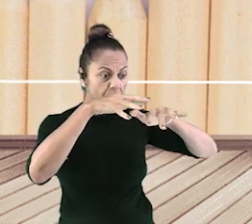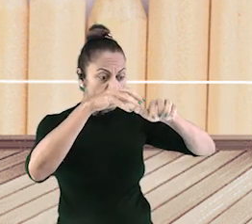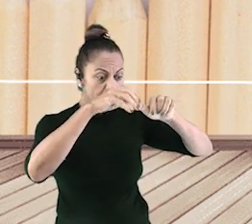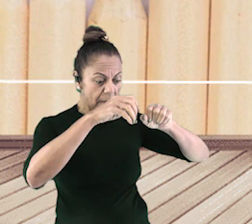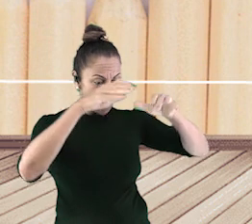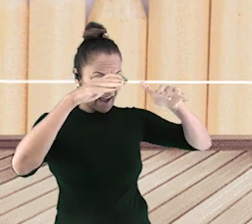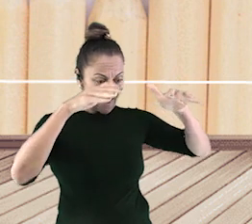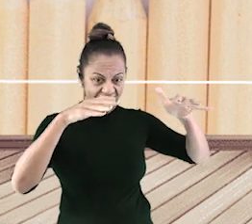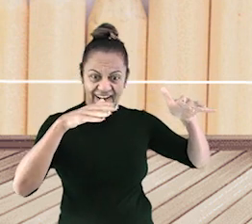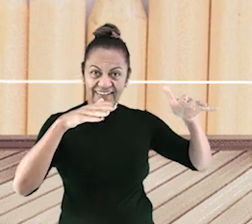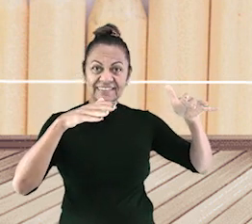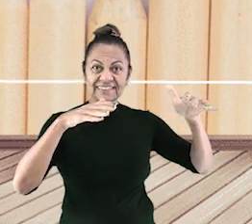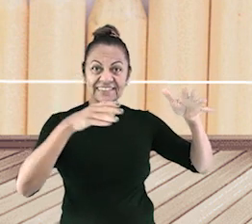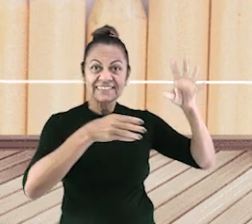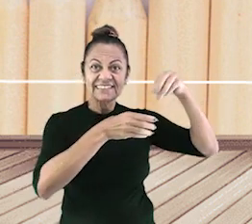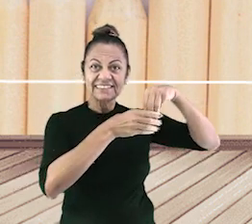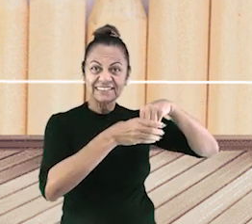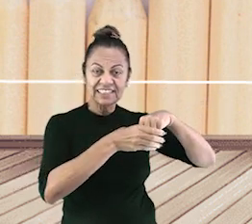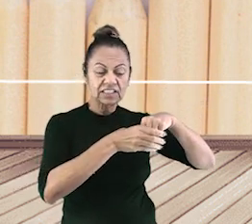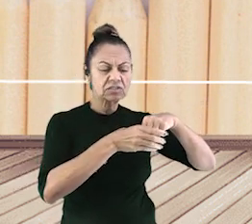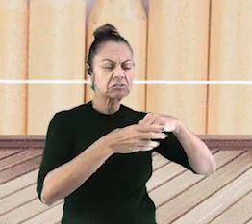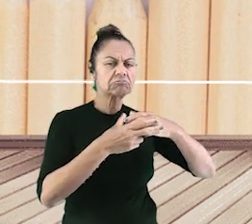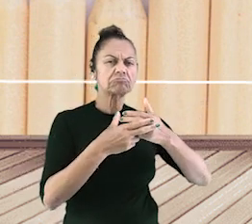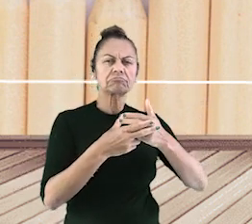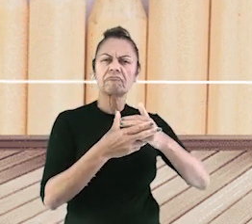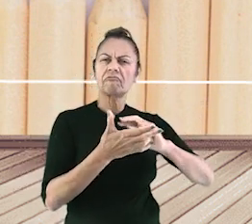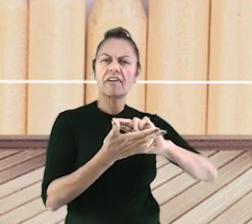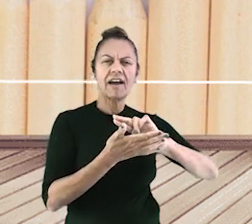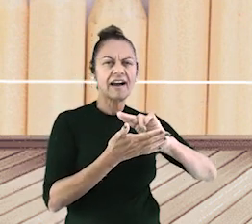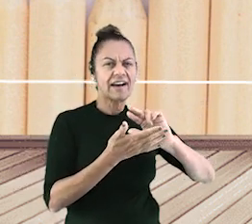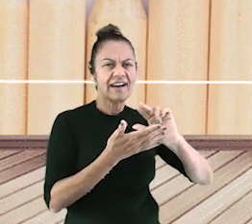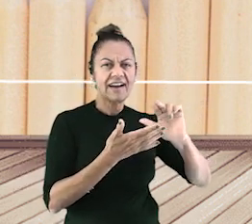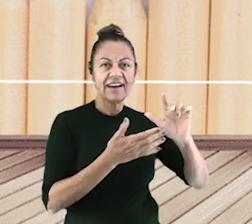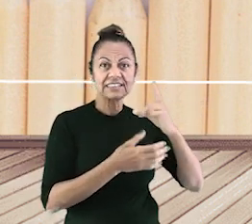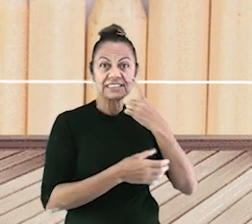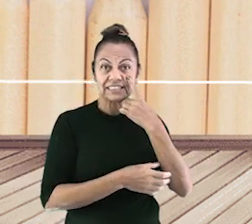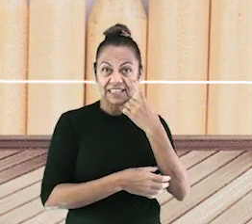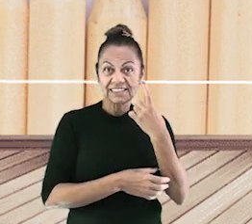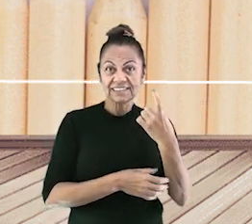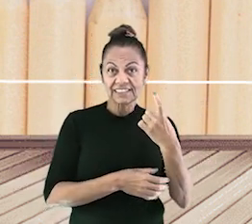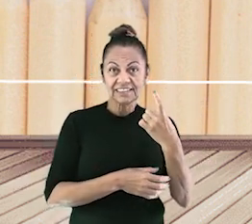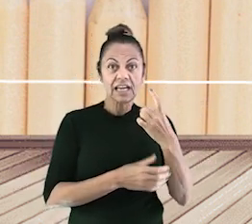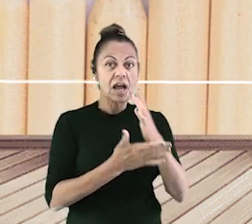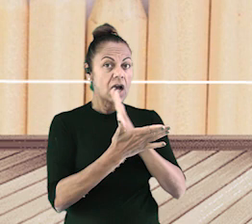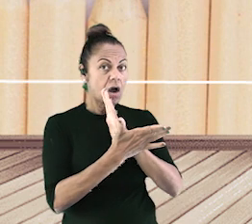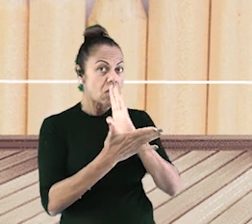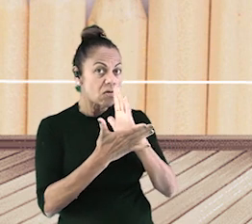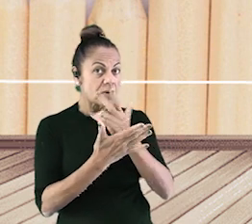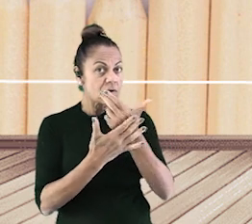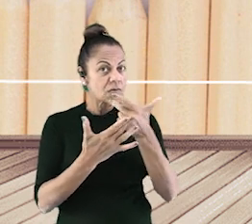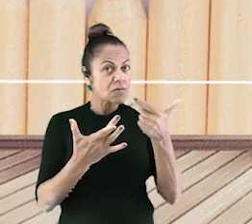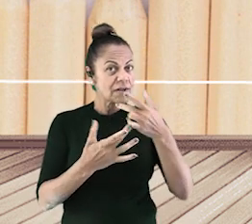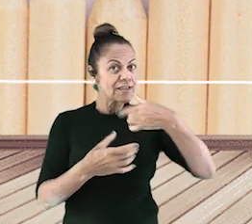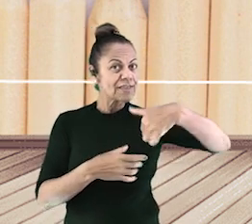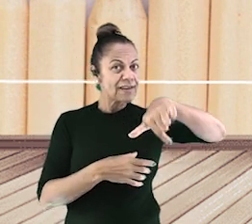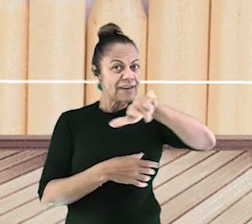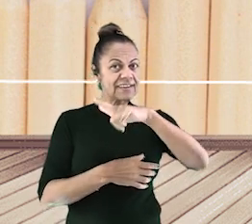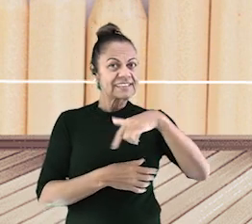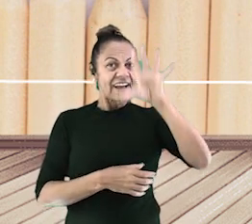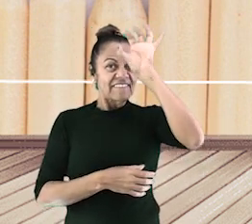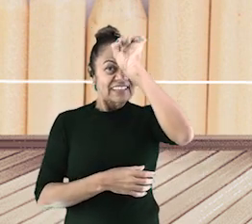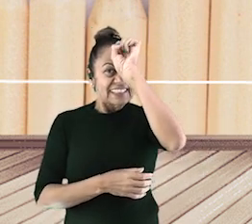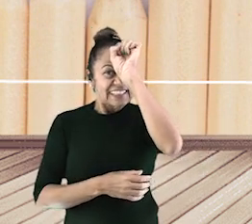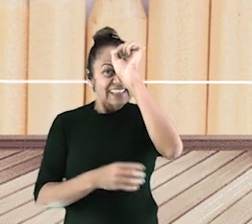tem muitas coisas interessantes, inclusive algumas coisas que iremos aprender no programa de hoje.